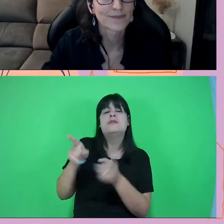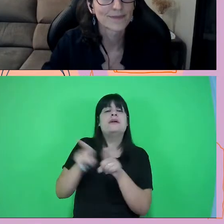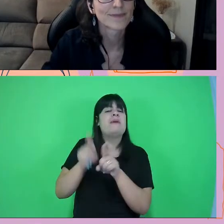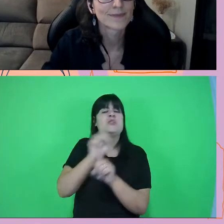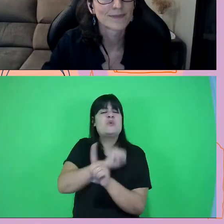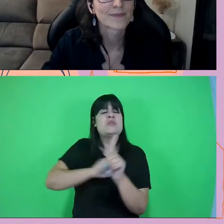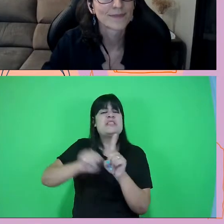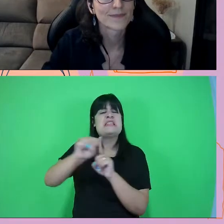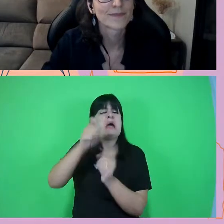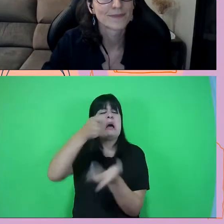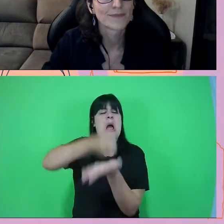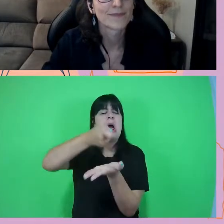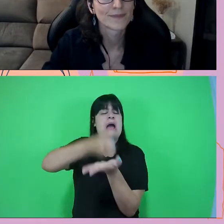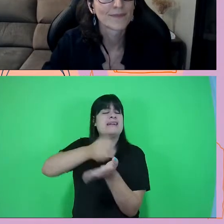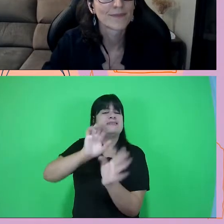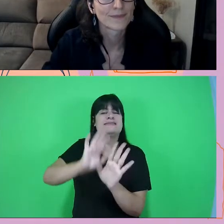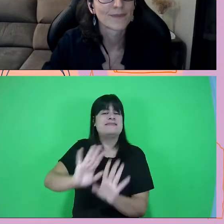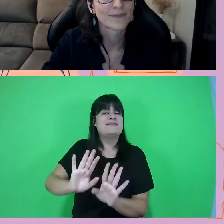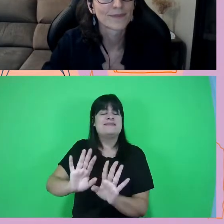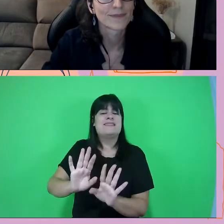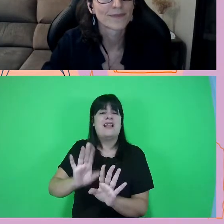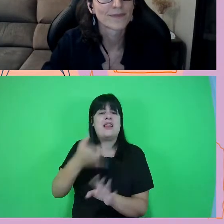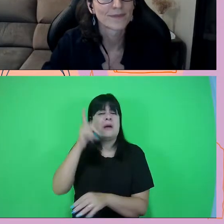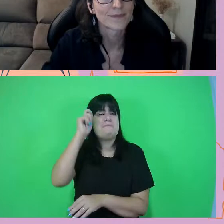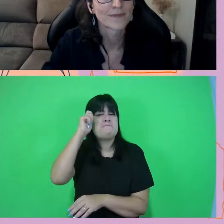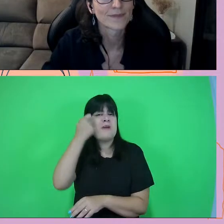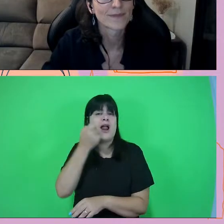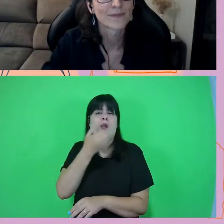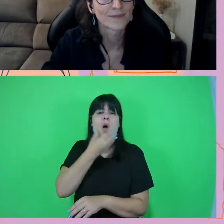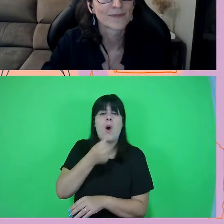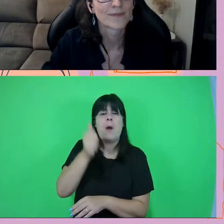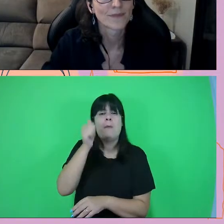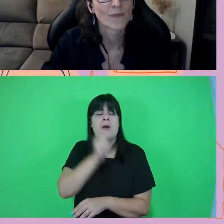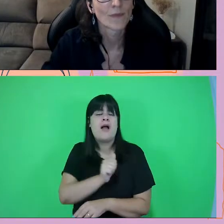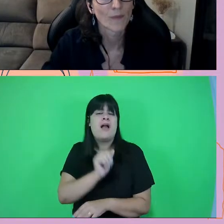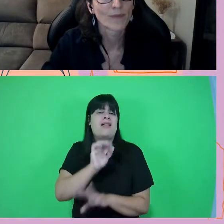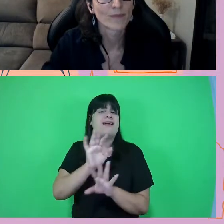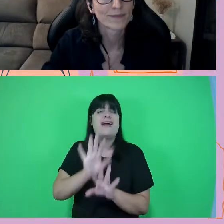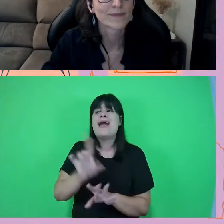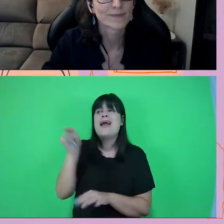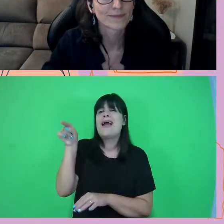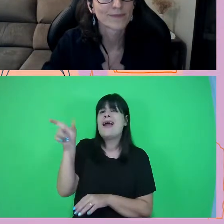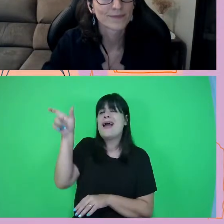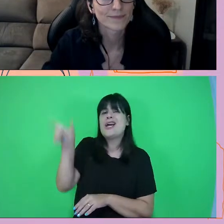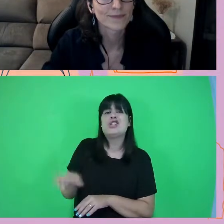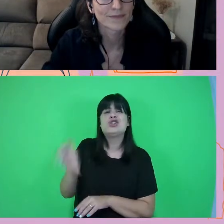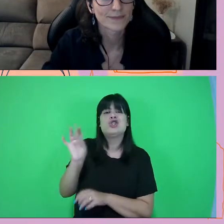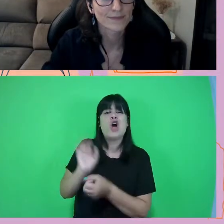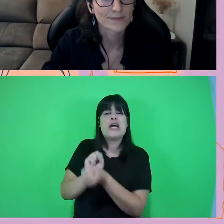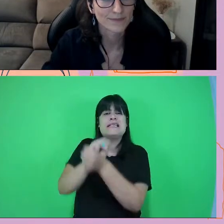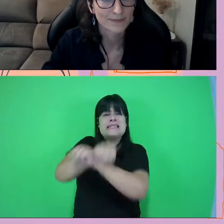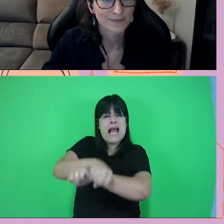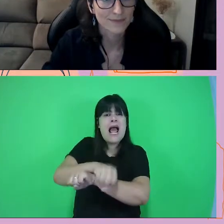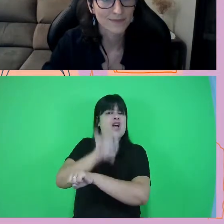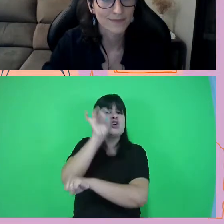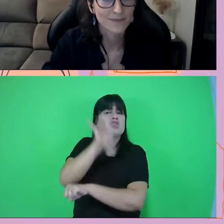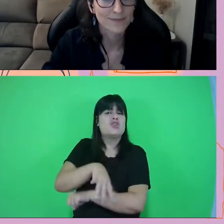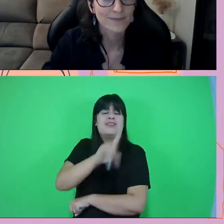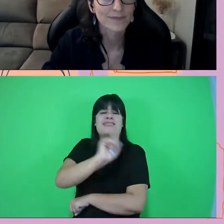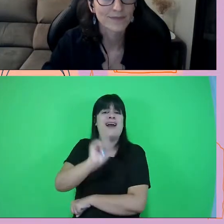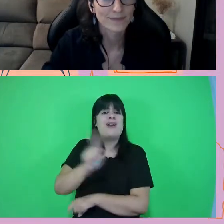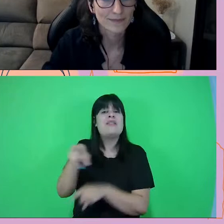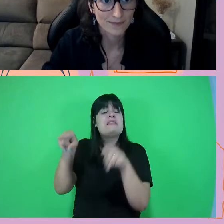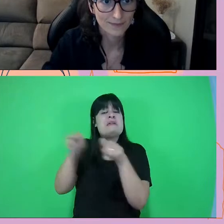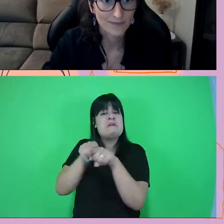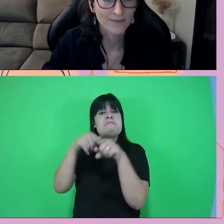para a gente, que as negras e os negros, eles não foram só escravos e escravizados, eles eram